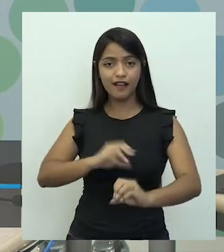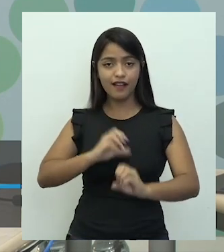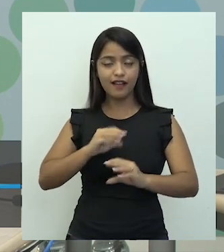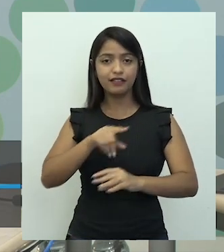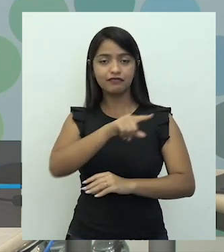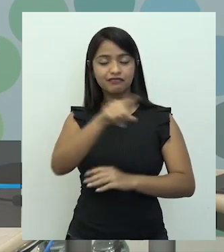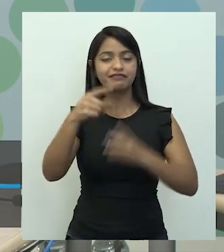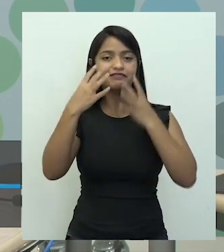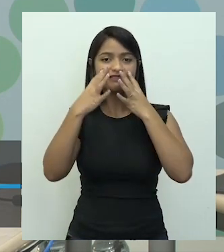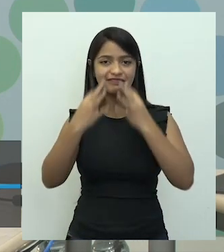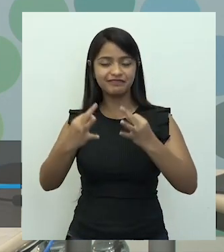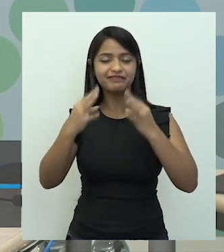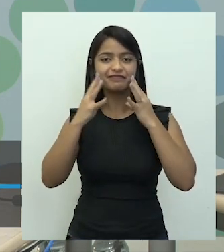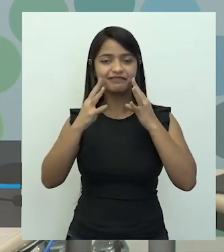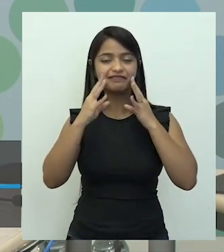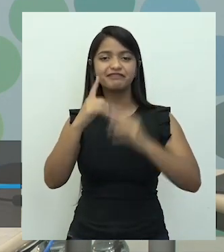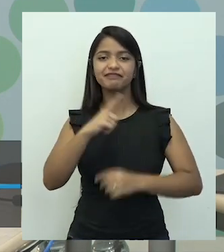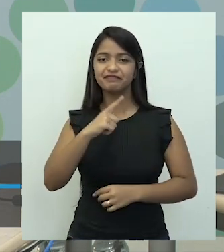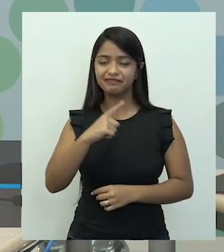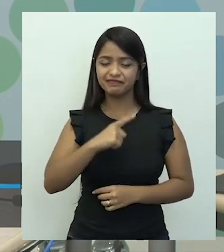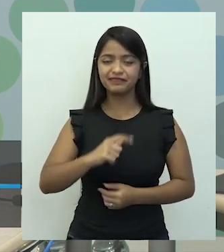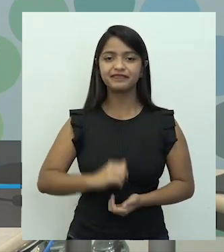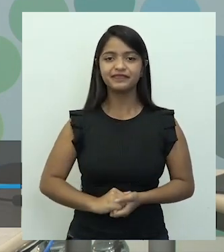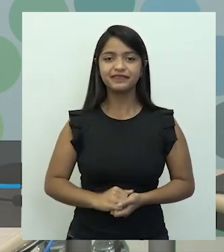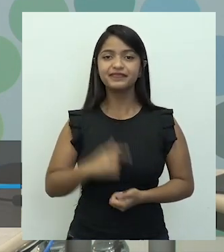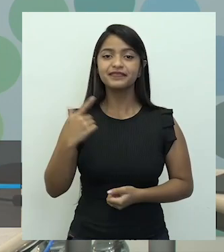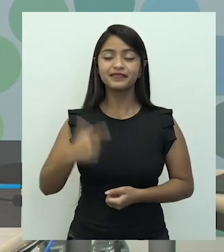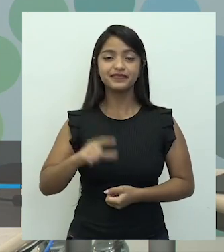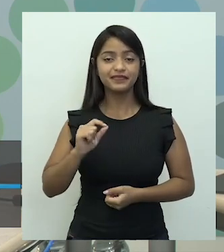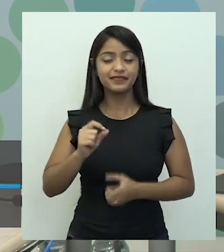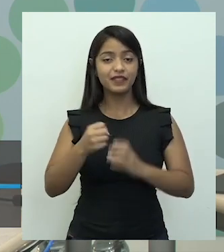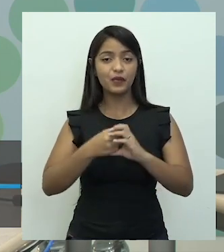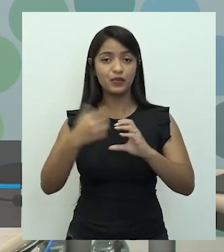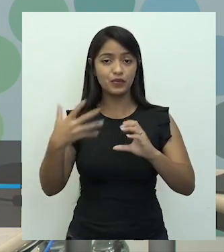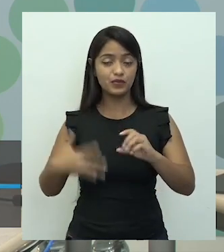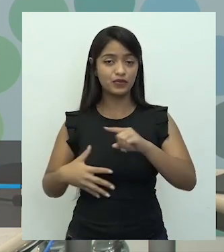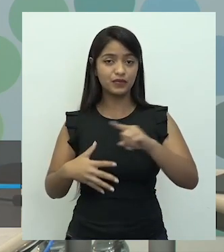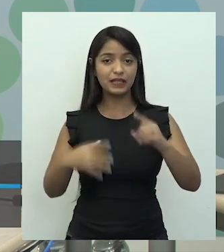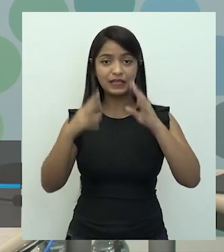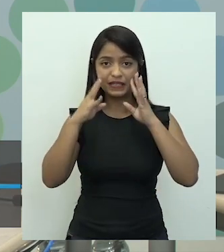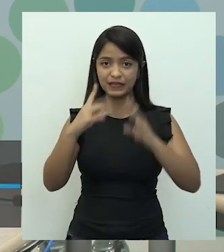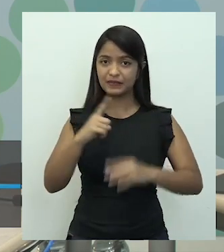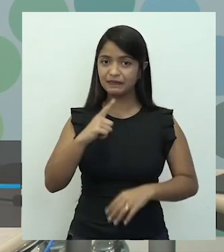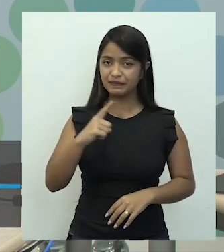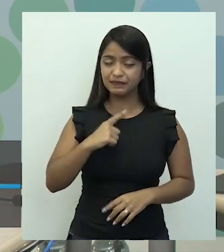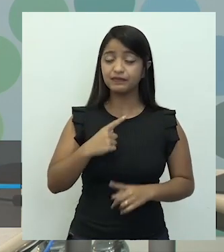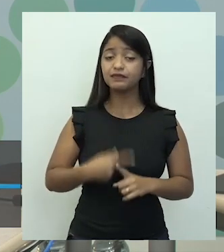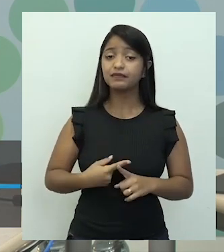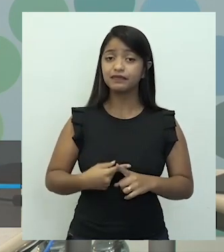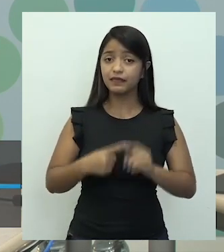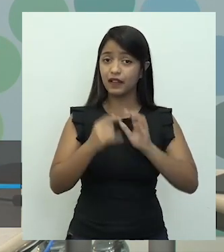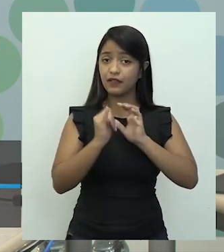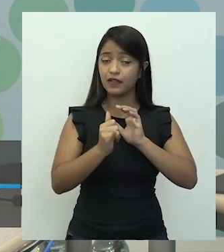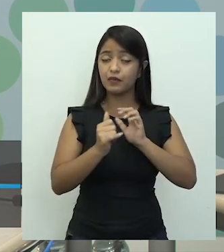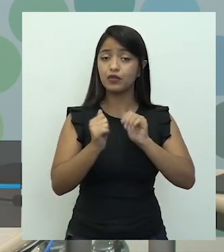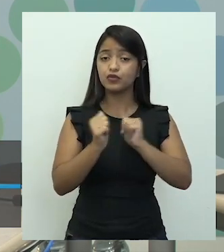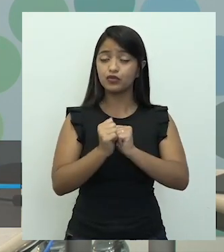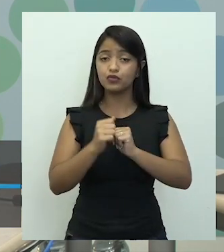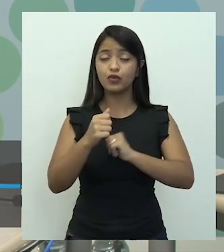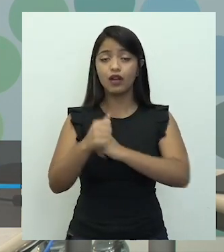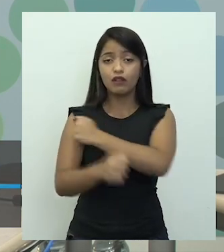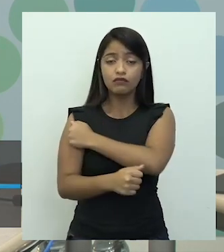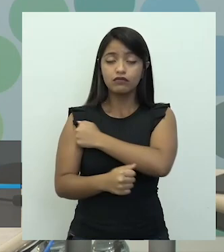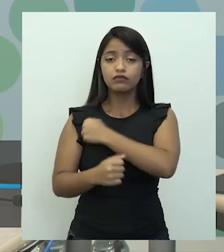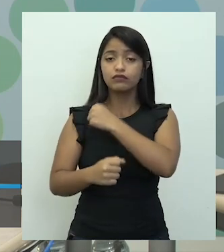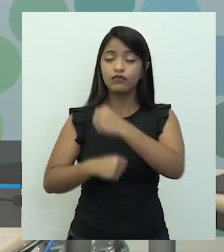que nós fizemos, e também ao conteúdo, porque a fábula acompanha o aluno, né? No decorrer do ano, no